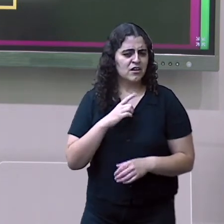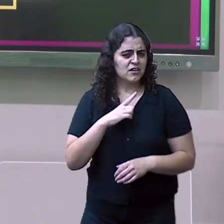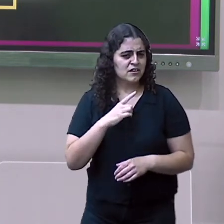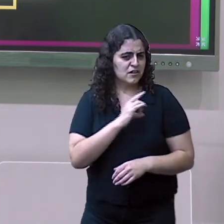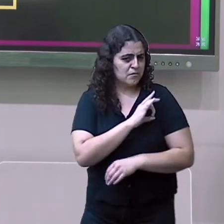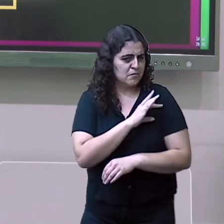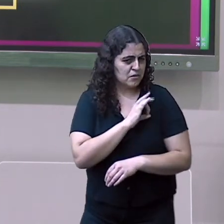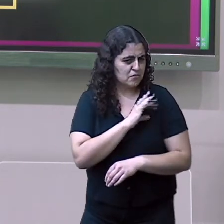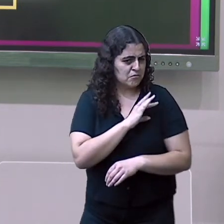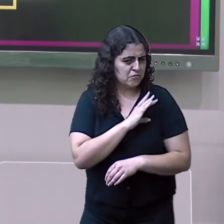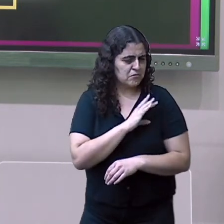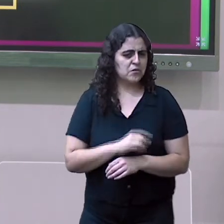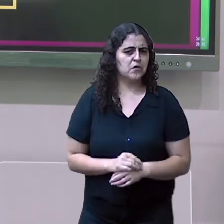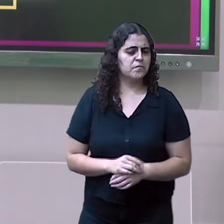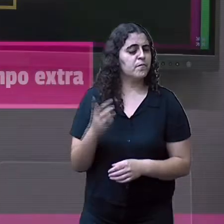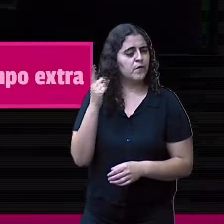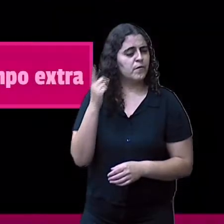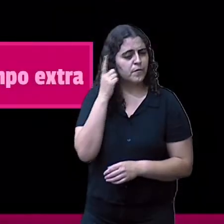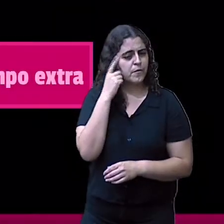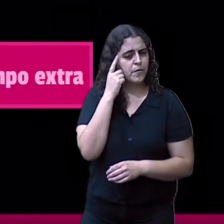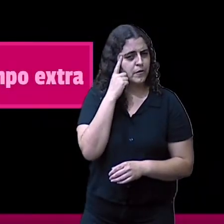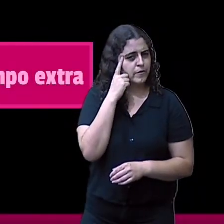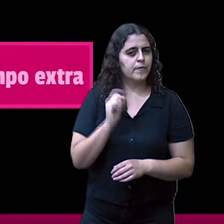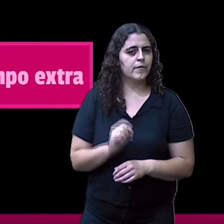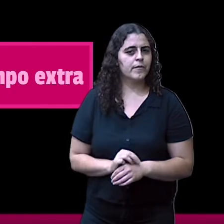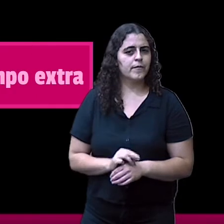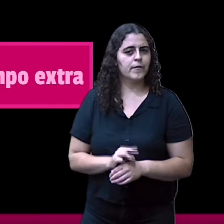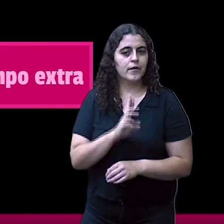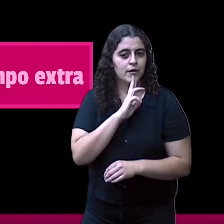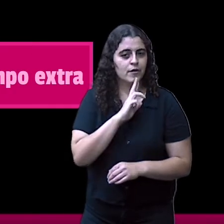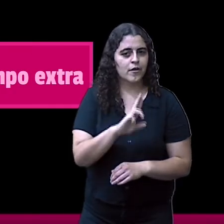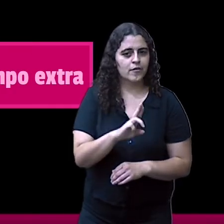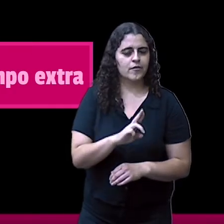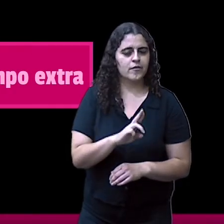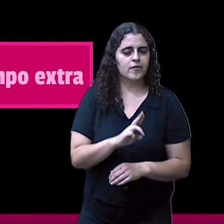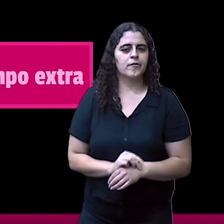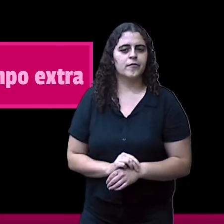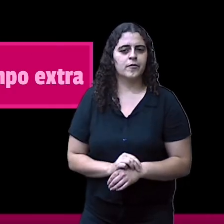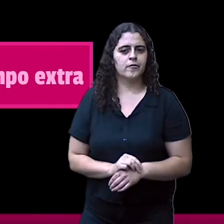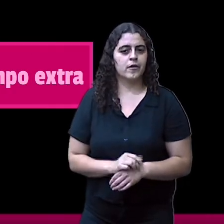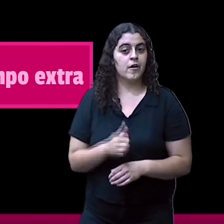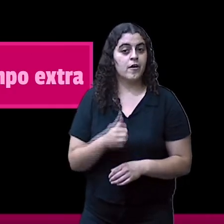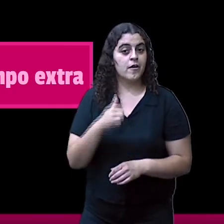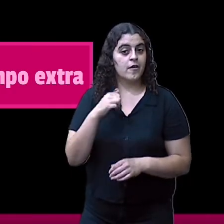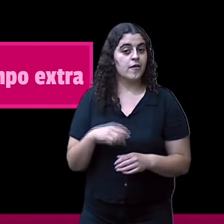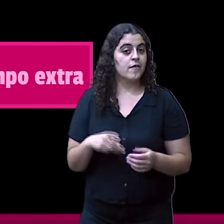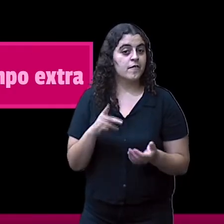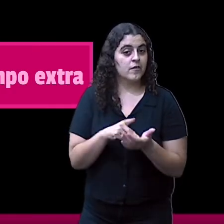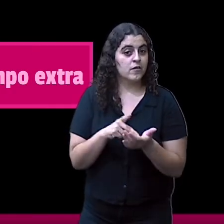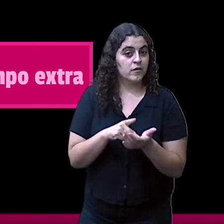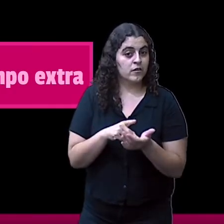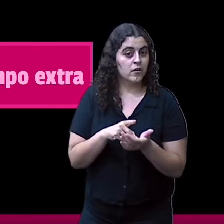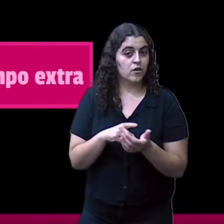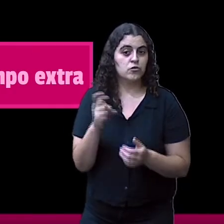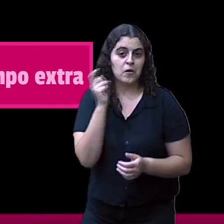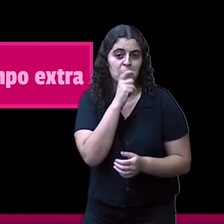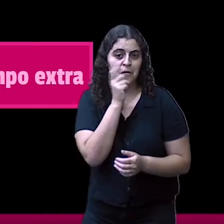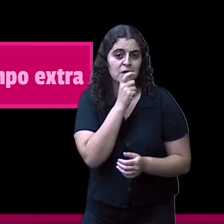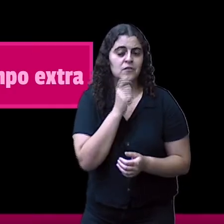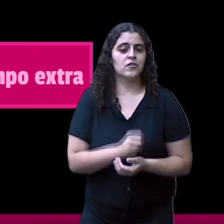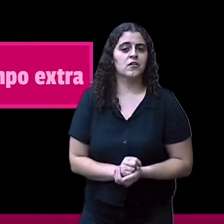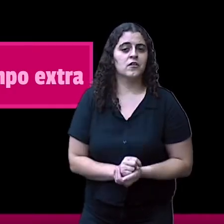medo? O medo é sempre ruim? Verdade ou mentira? O medo é sempre ruim. É